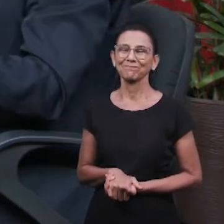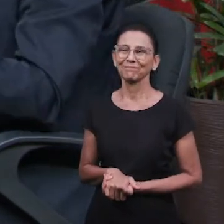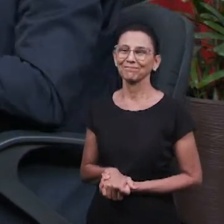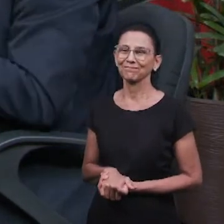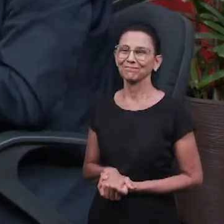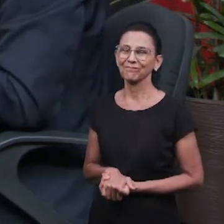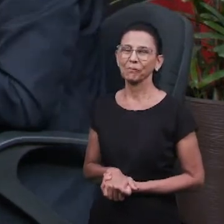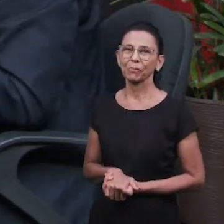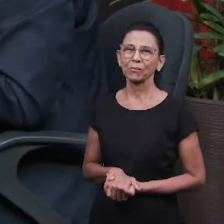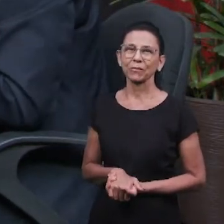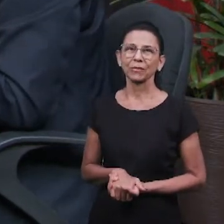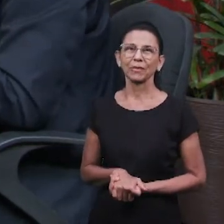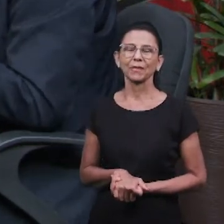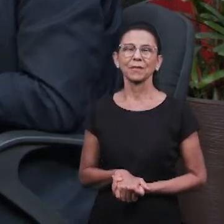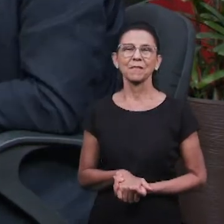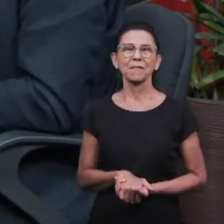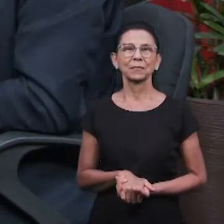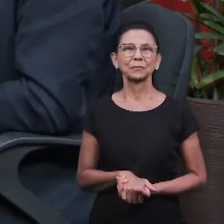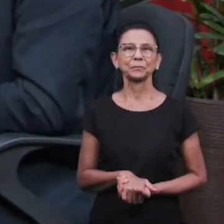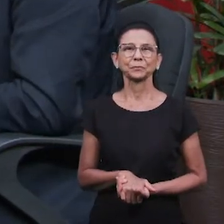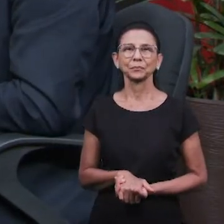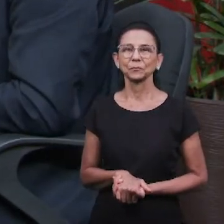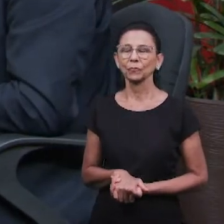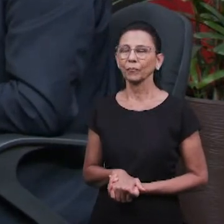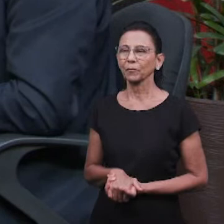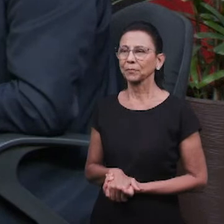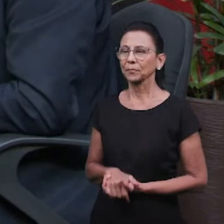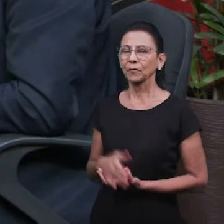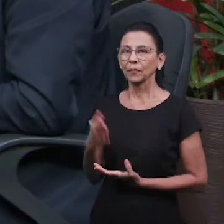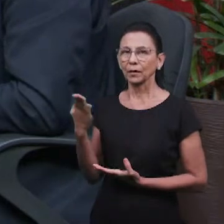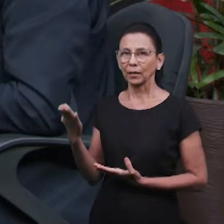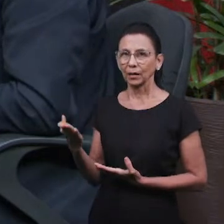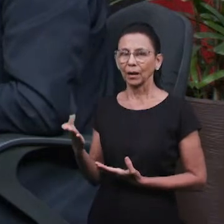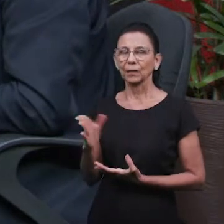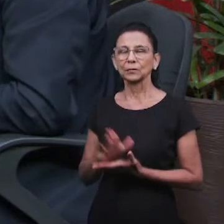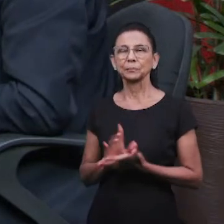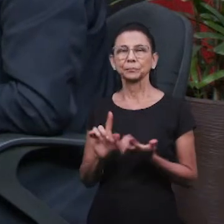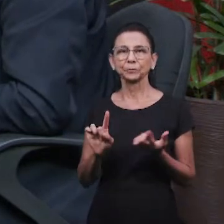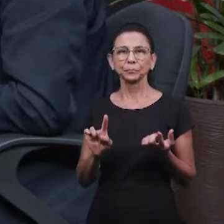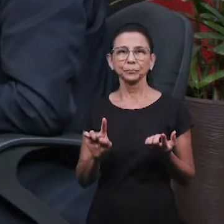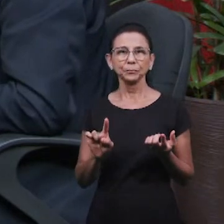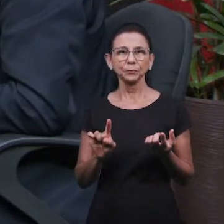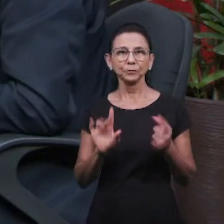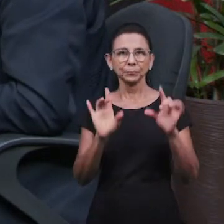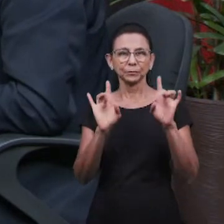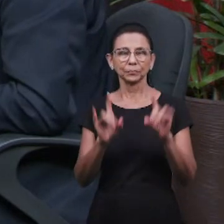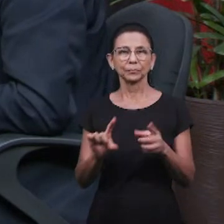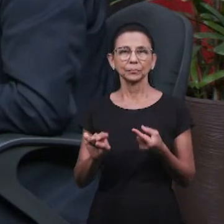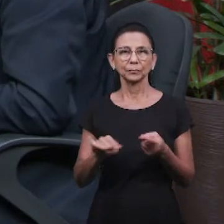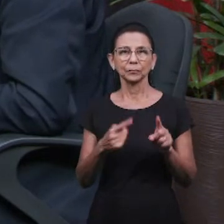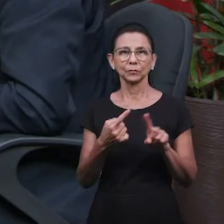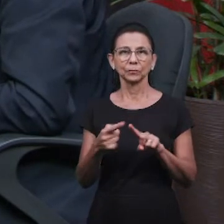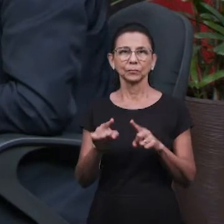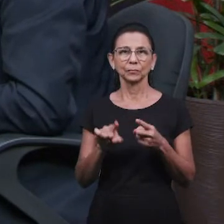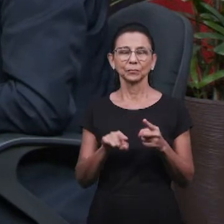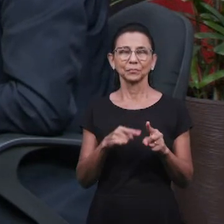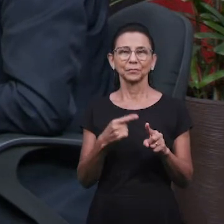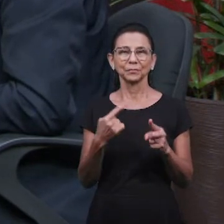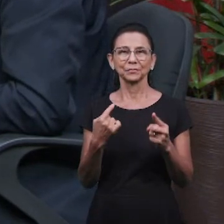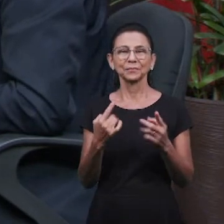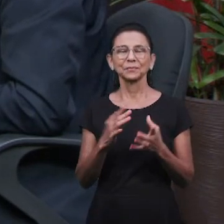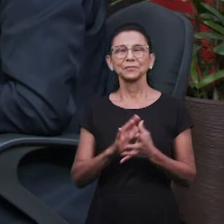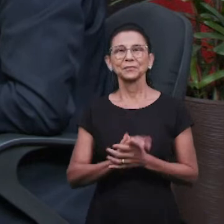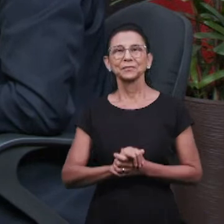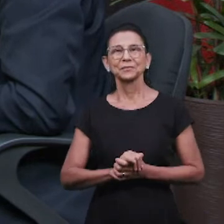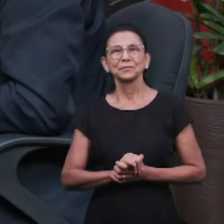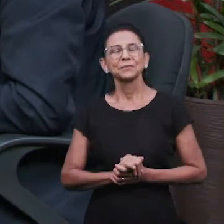Gente importante é outra É coisa. mais fácil de falar. Janaína é musicoterapeuta. Aliás, eu Trabalha quero chamar a também com atenção o autismo. seguinte. Trabalho com autismo